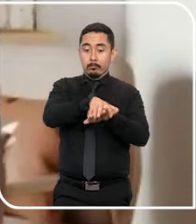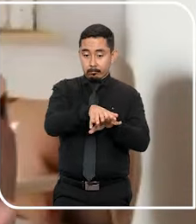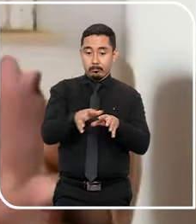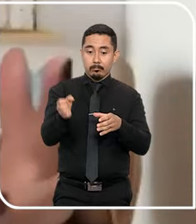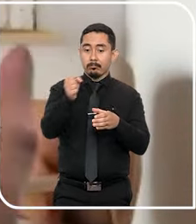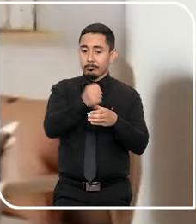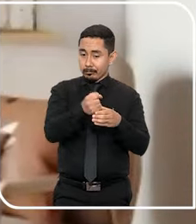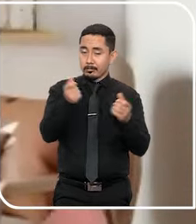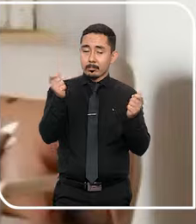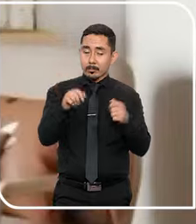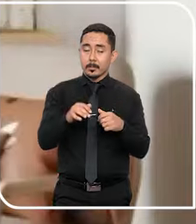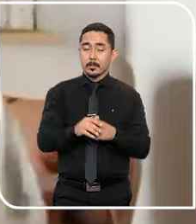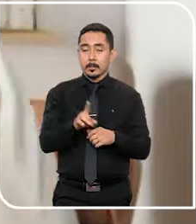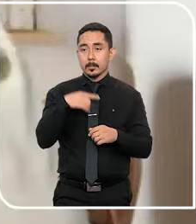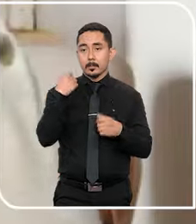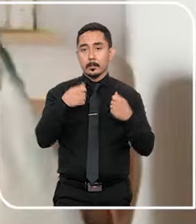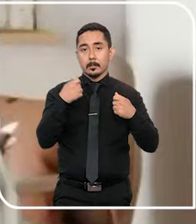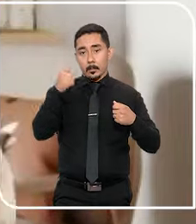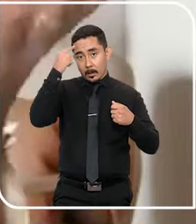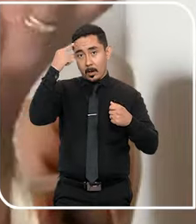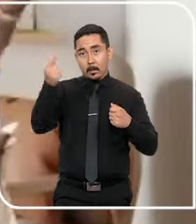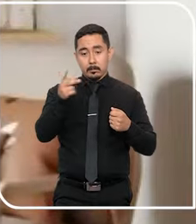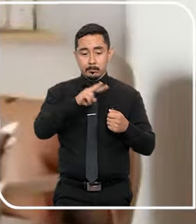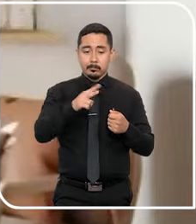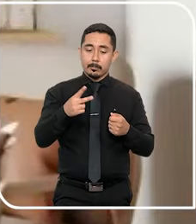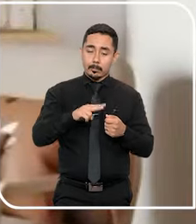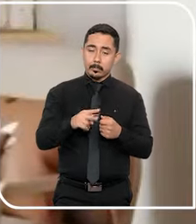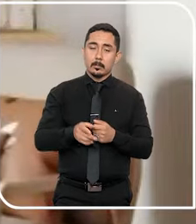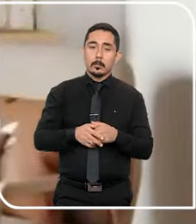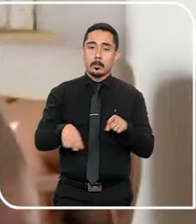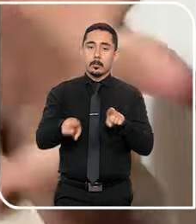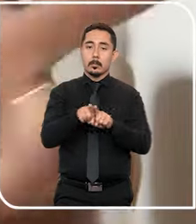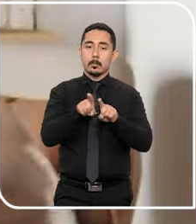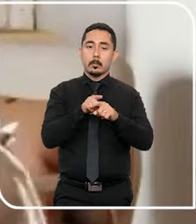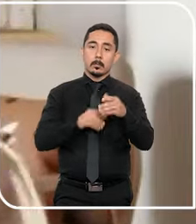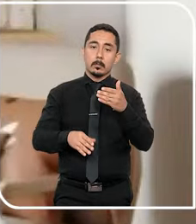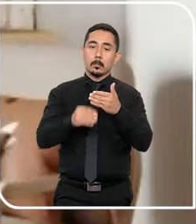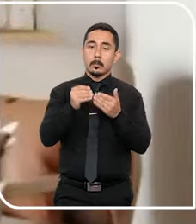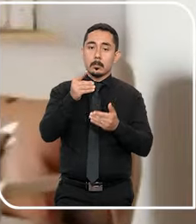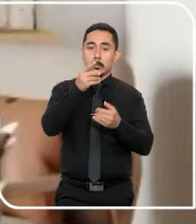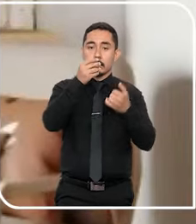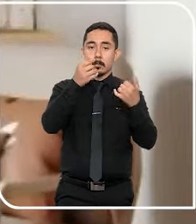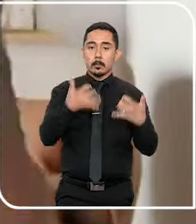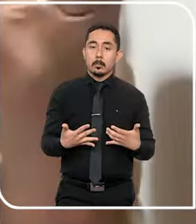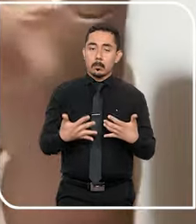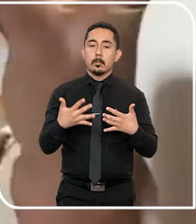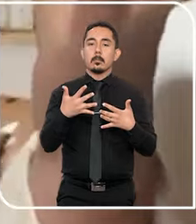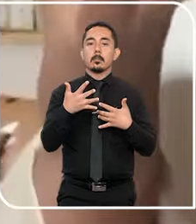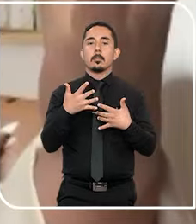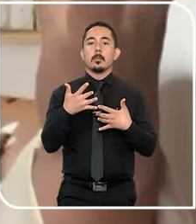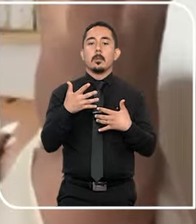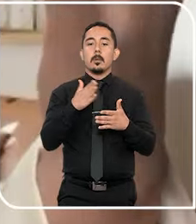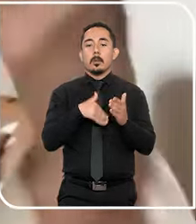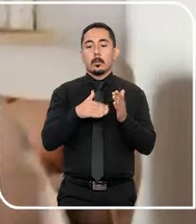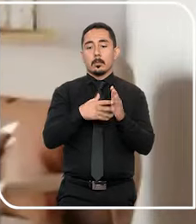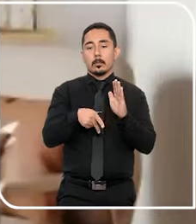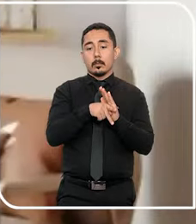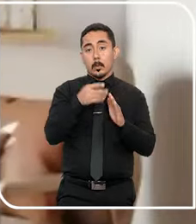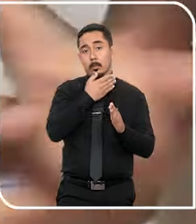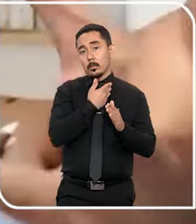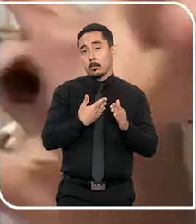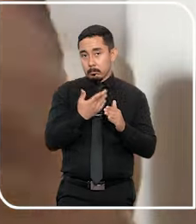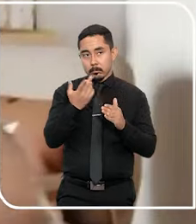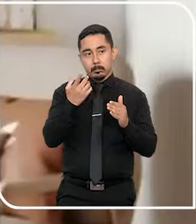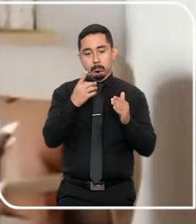incluir então é sempre pensar nesses dois lados e e complementando a fala da n né assim eh as ações